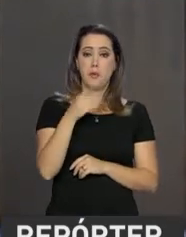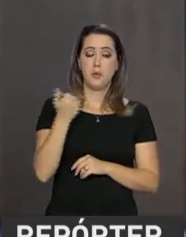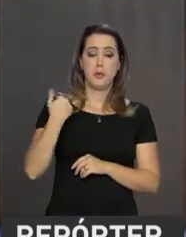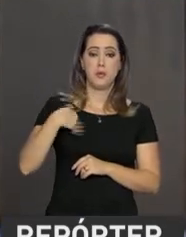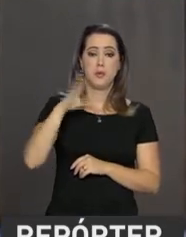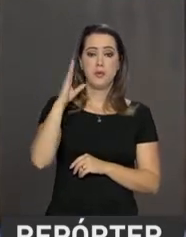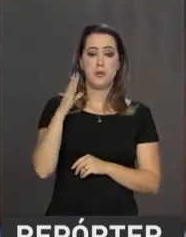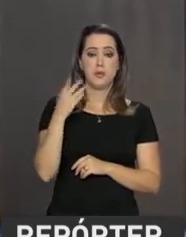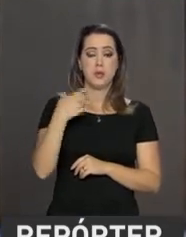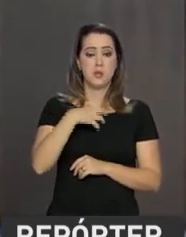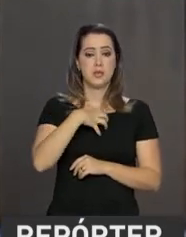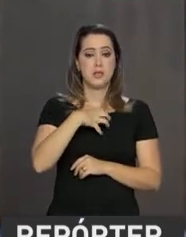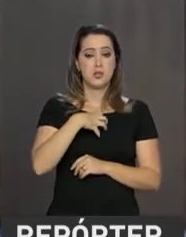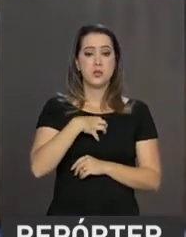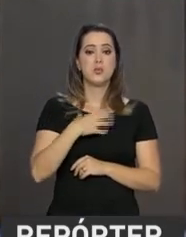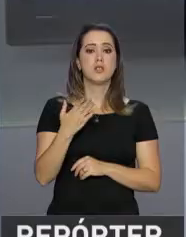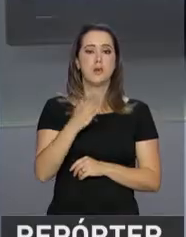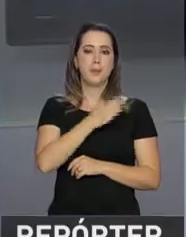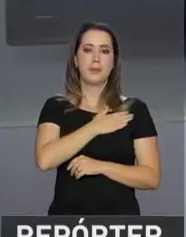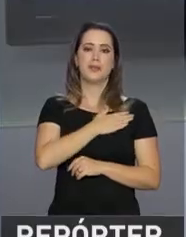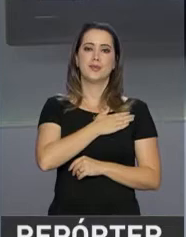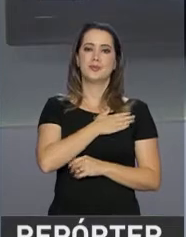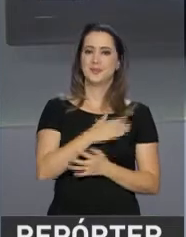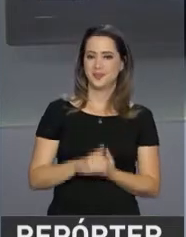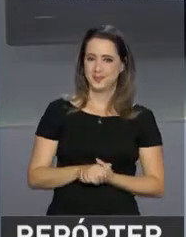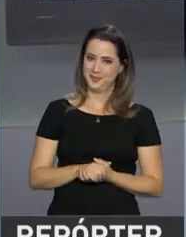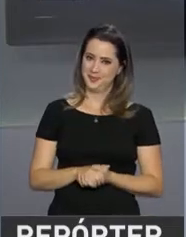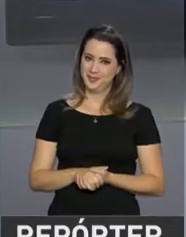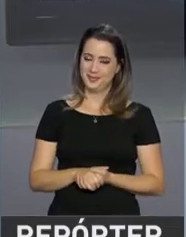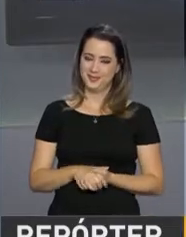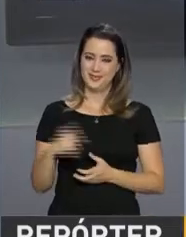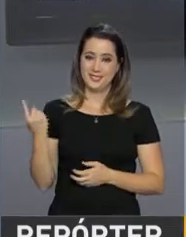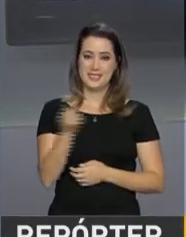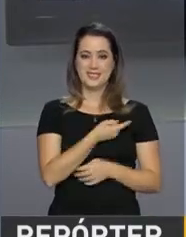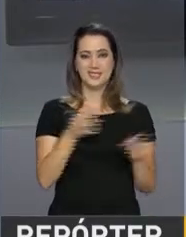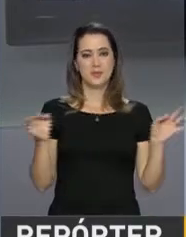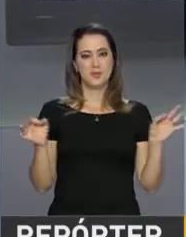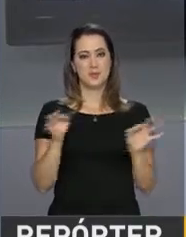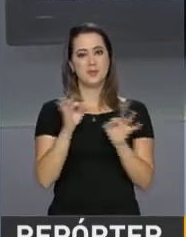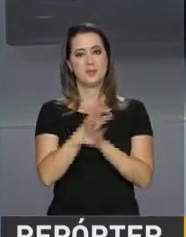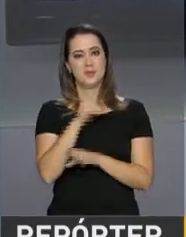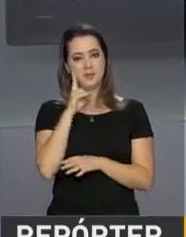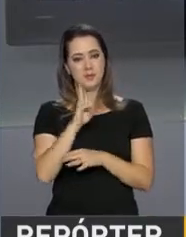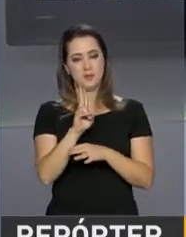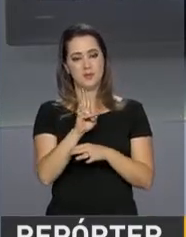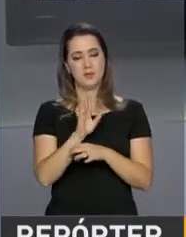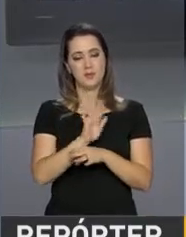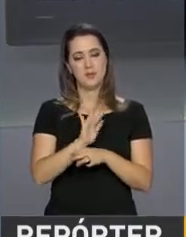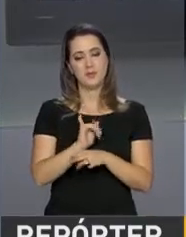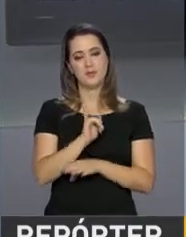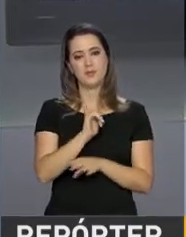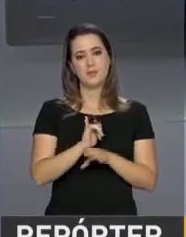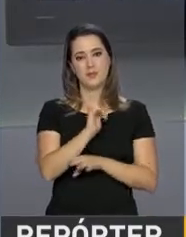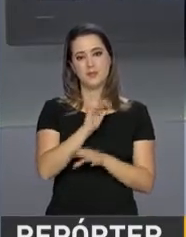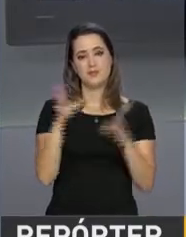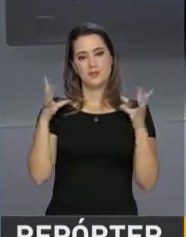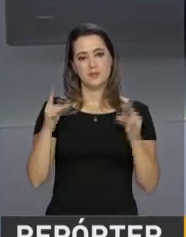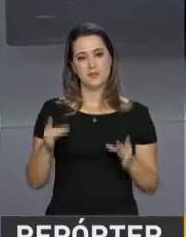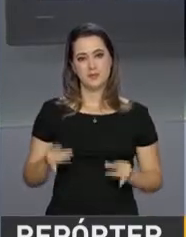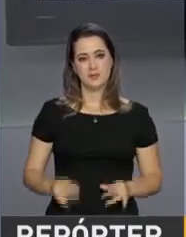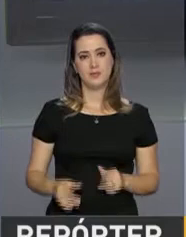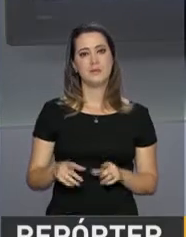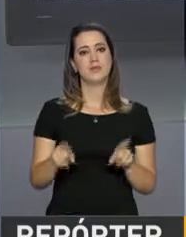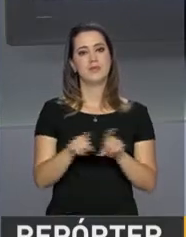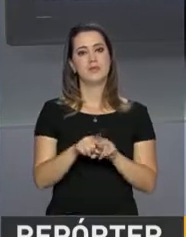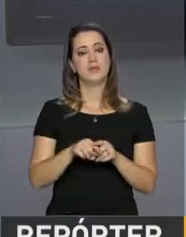mais que uma qualidade, um sentimento, que é o patriotismo. Nós ficamos por aqui, você pode rever as reportagens no YouTube. Toda a